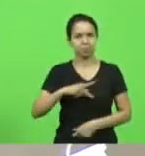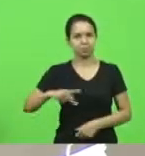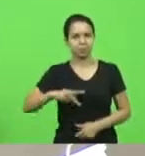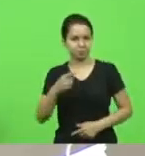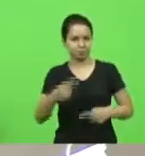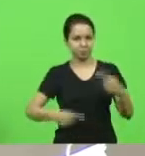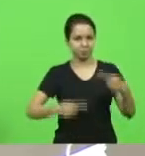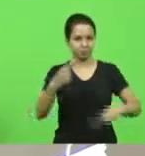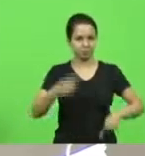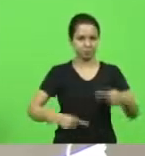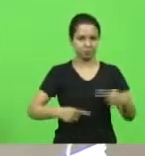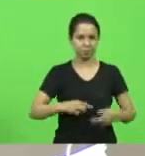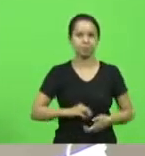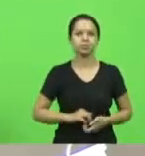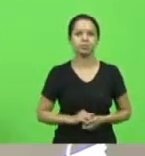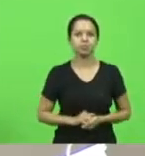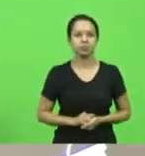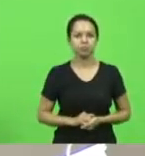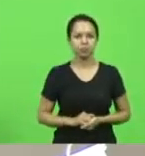discussão?